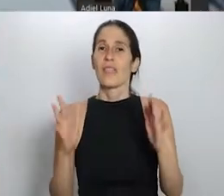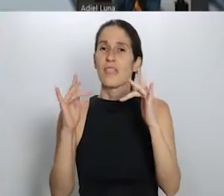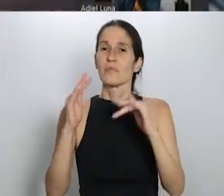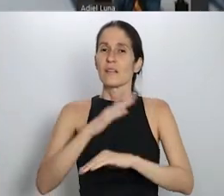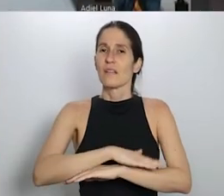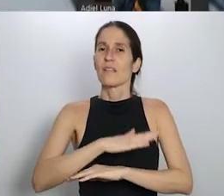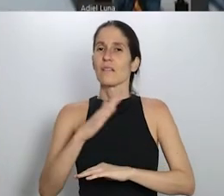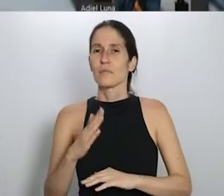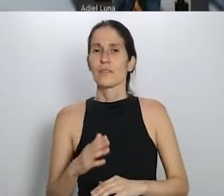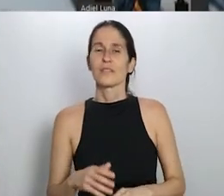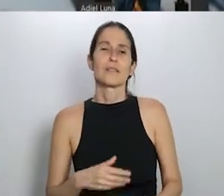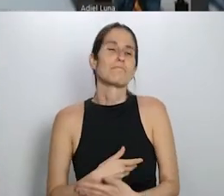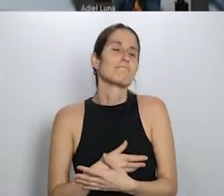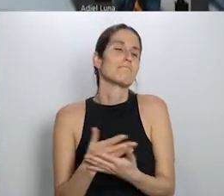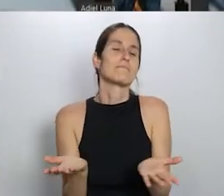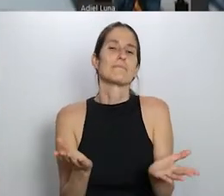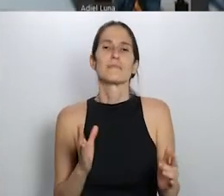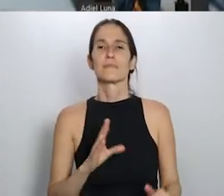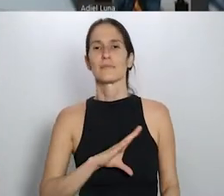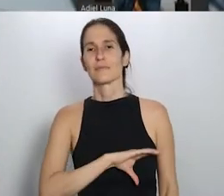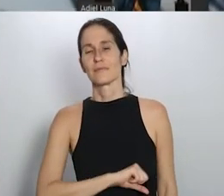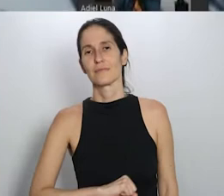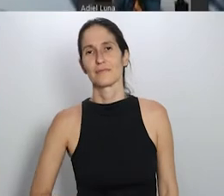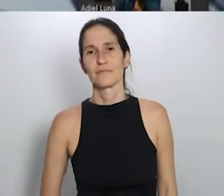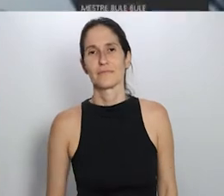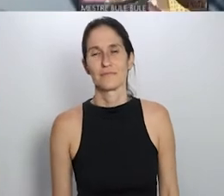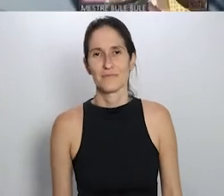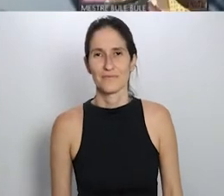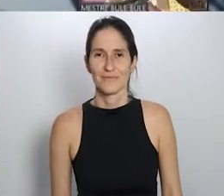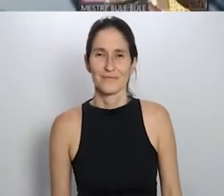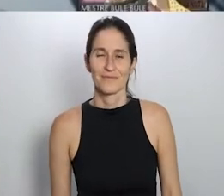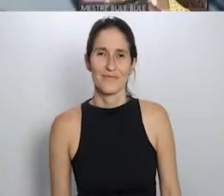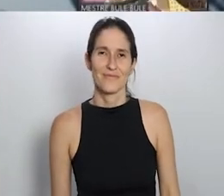porteira, perdeu o namorado. E aí?